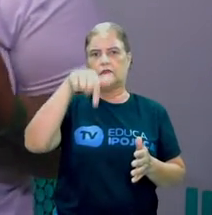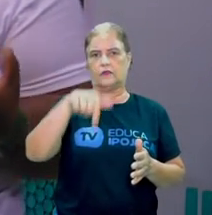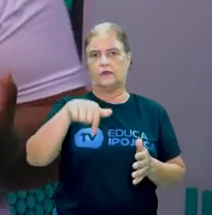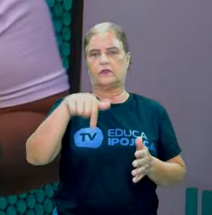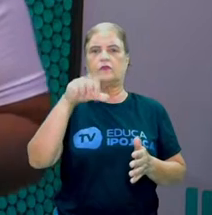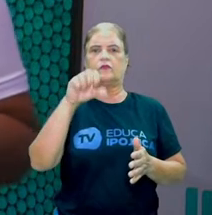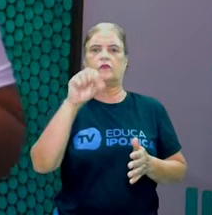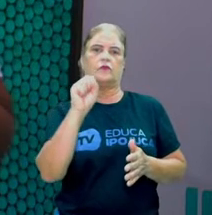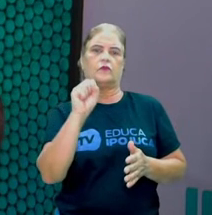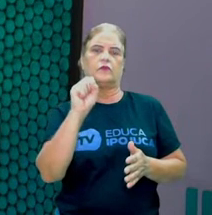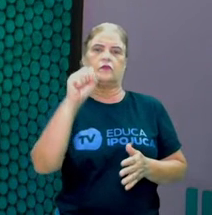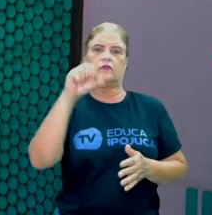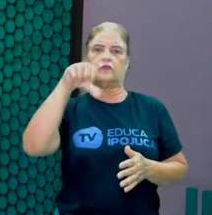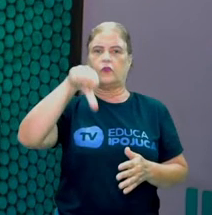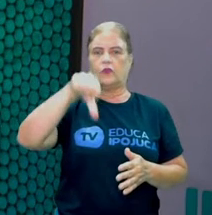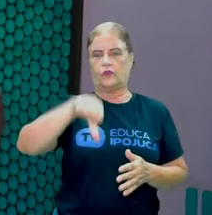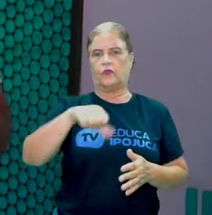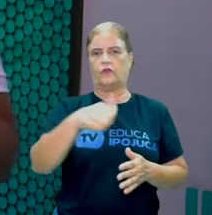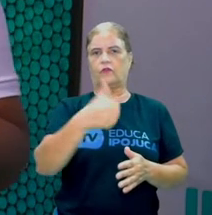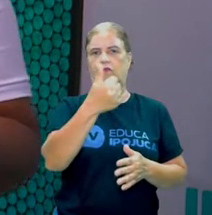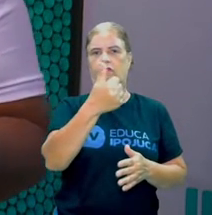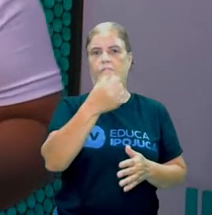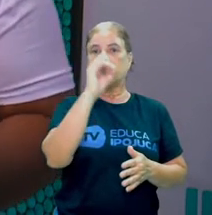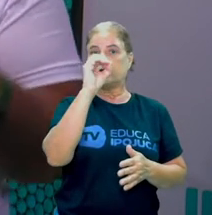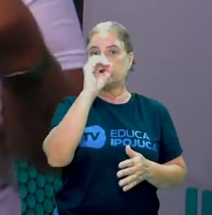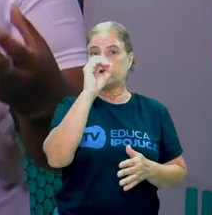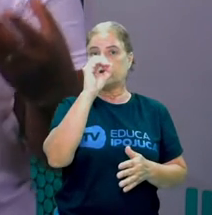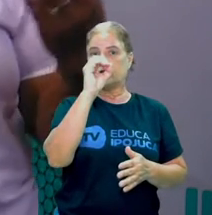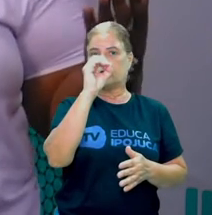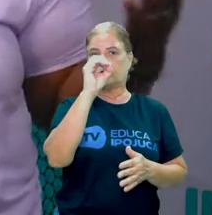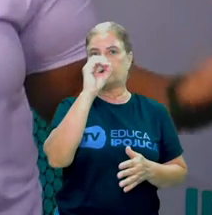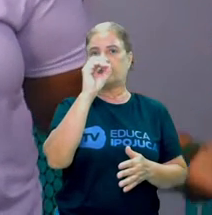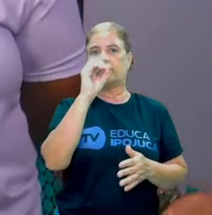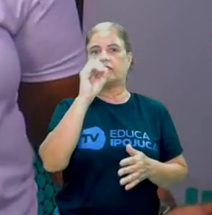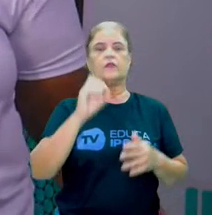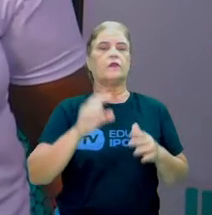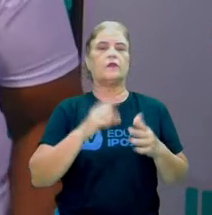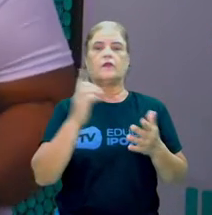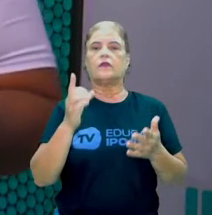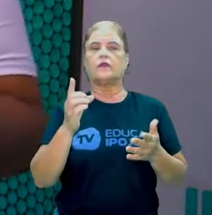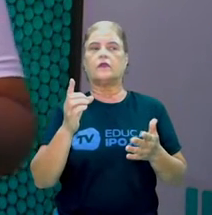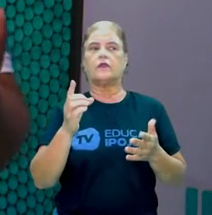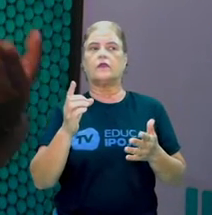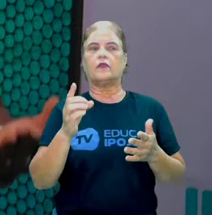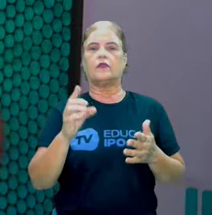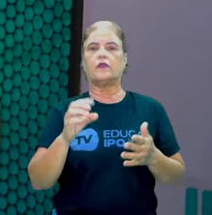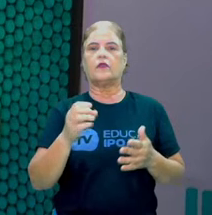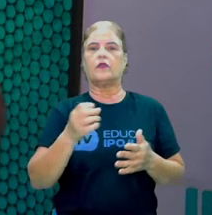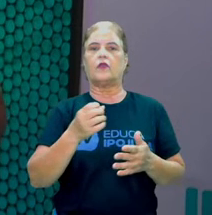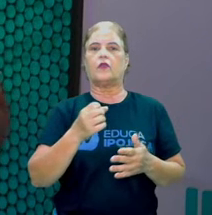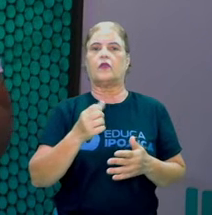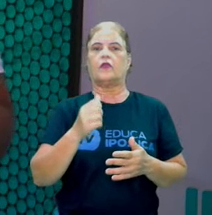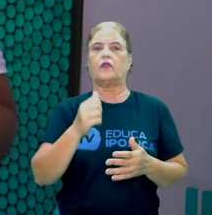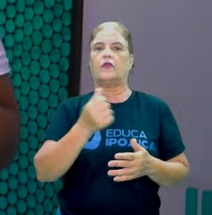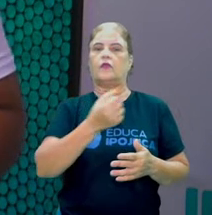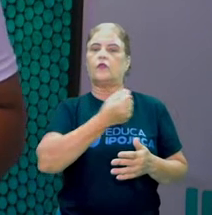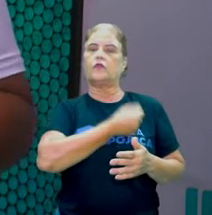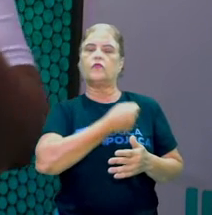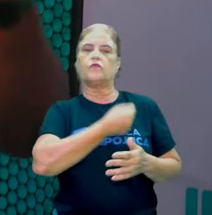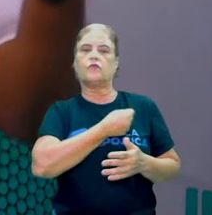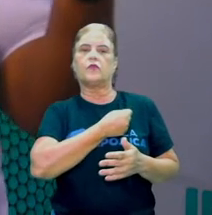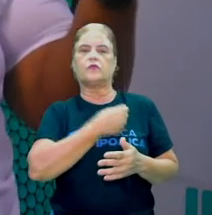7, 8, 9 e o 0, que são considerados algarismos